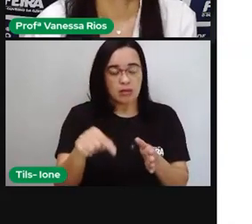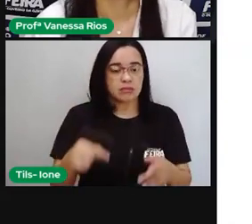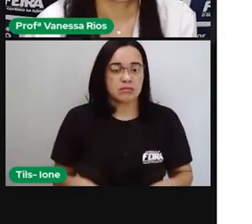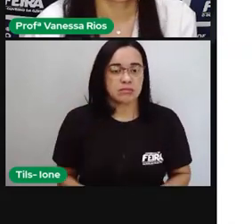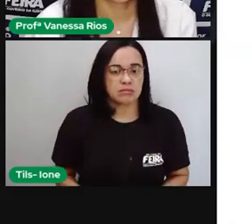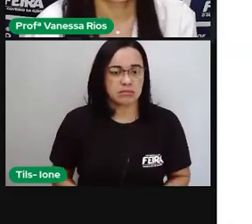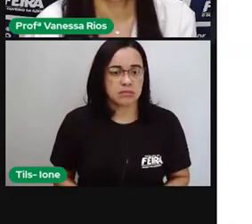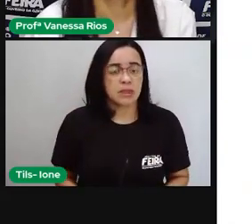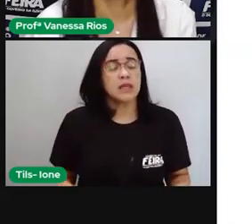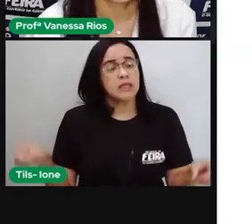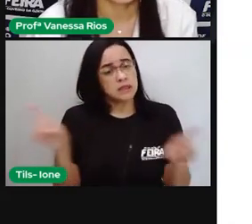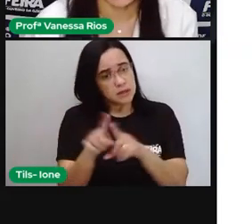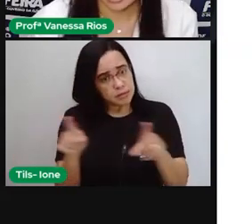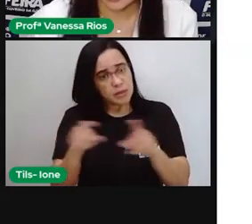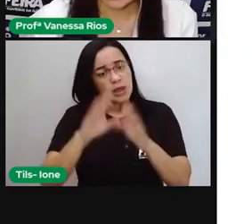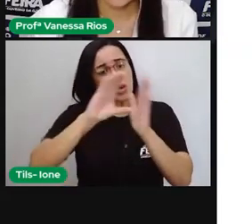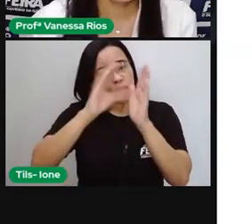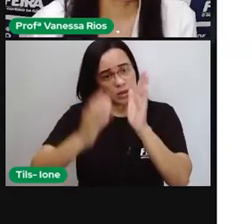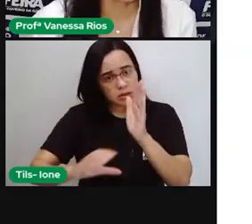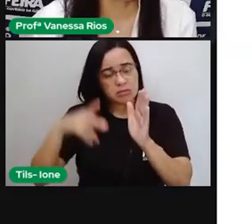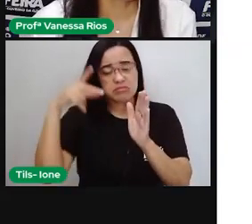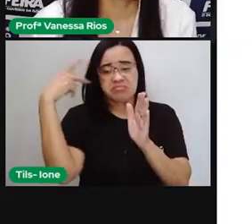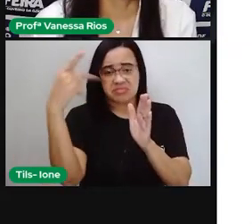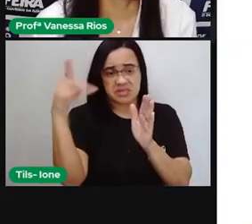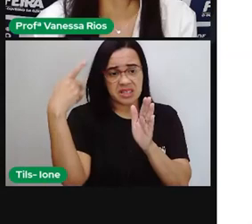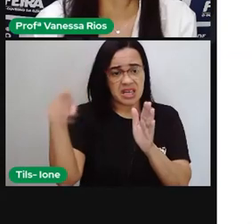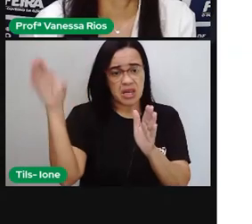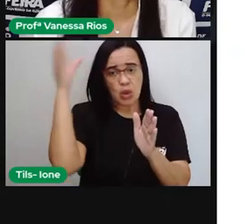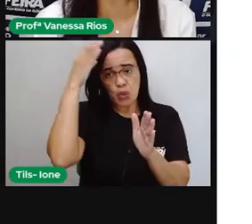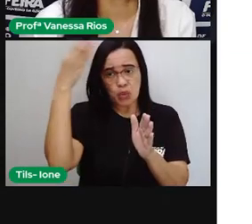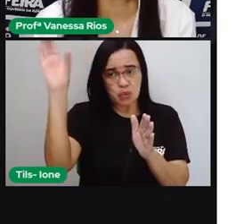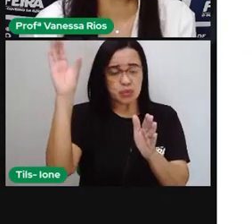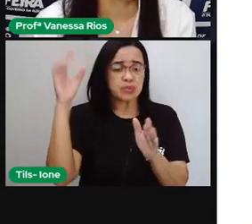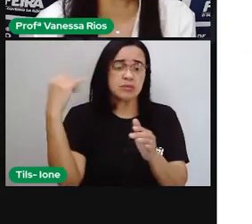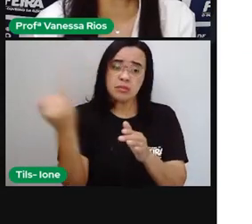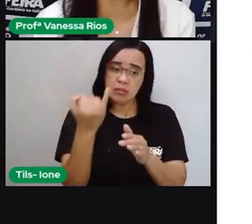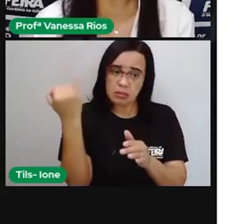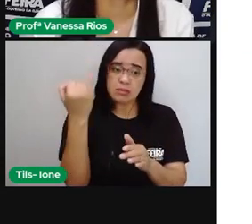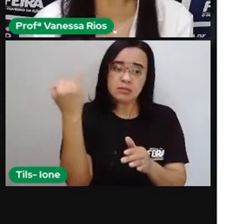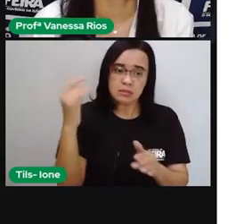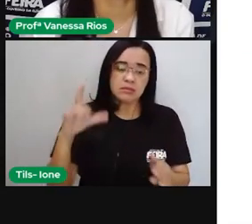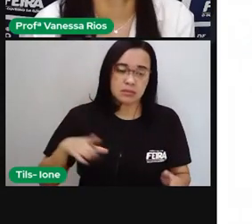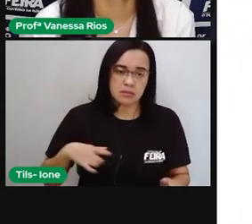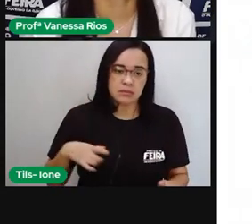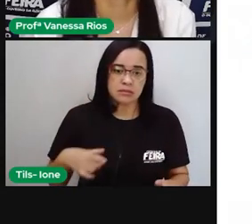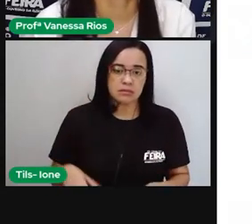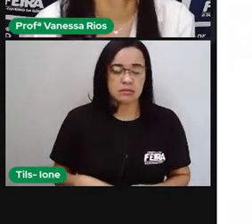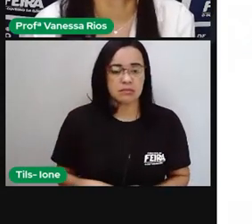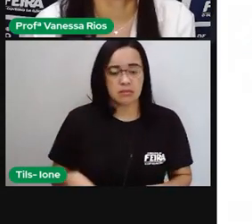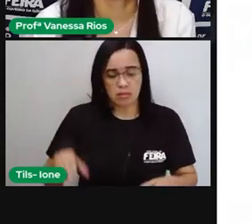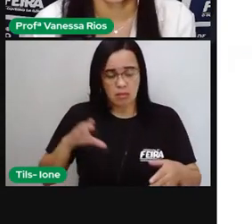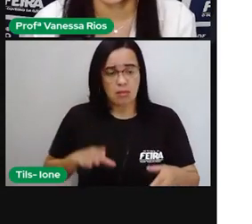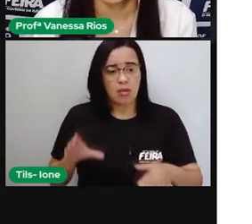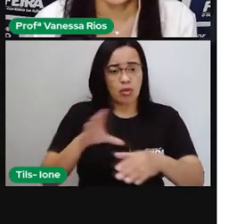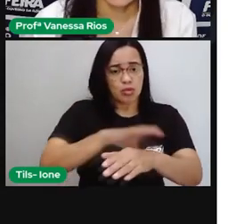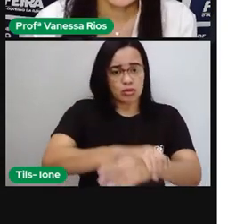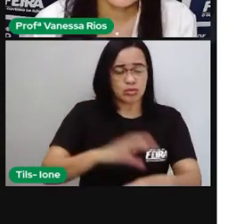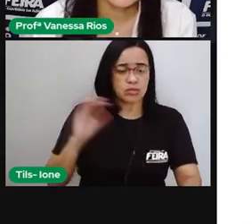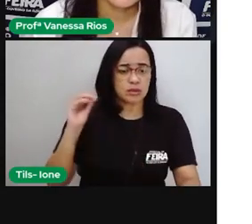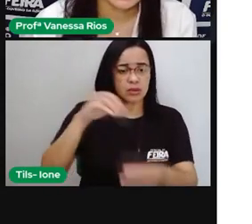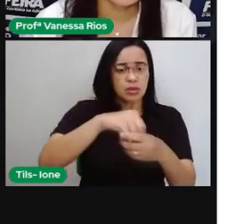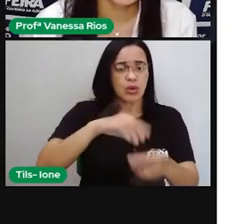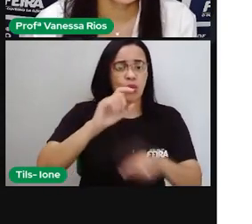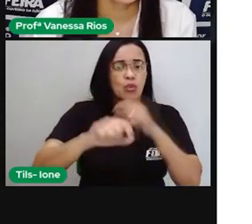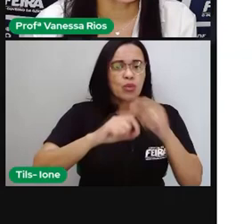também características culturais, né, muito importantes. Os portugueses, eles introduziram